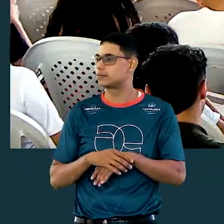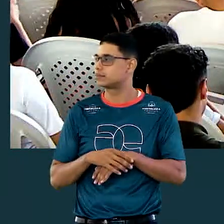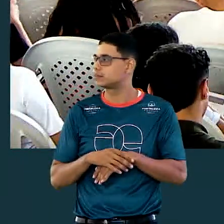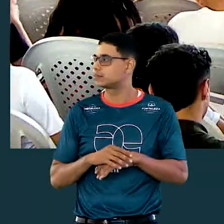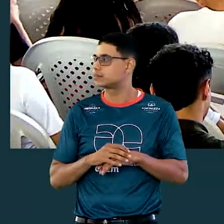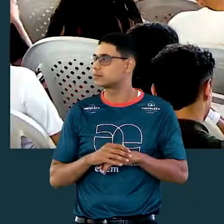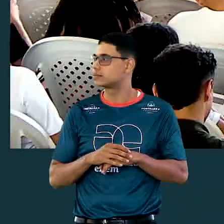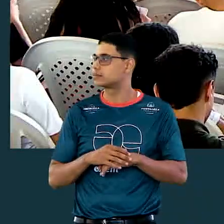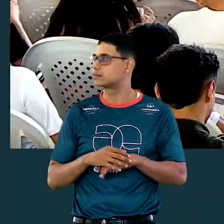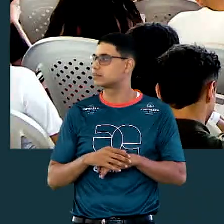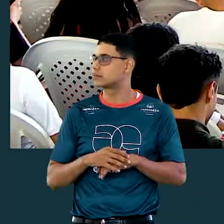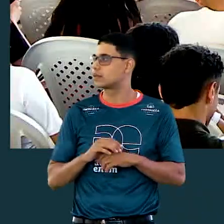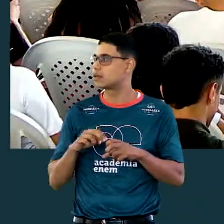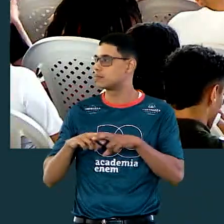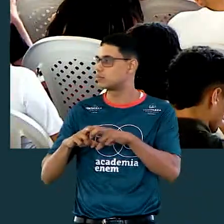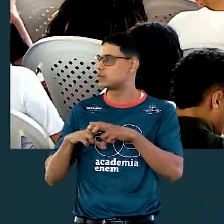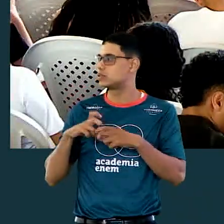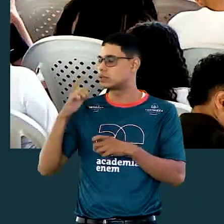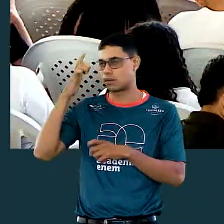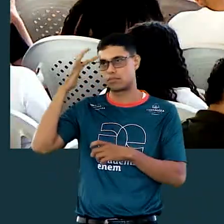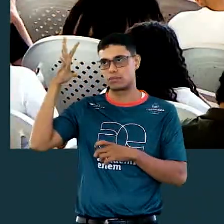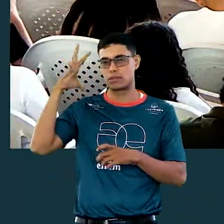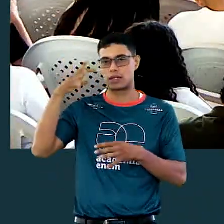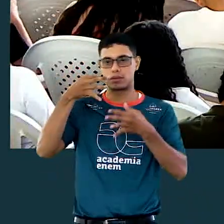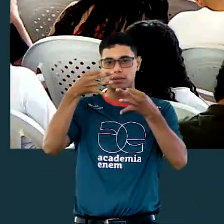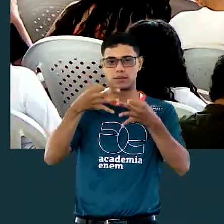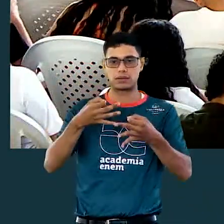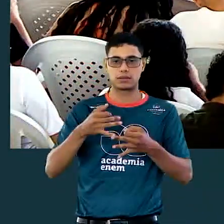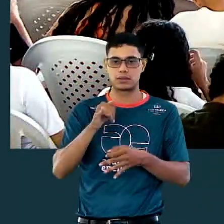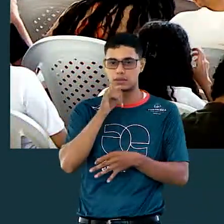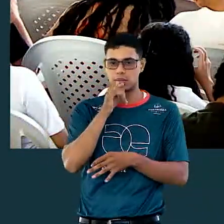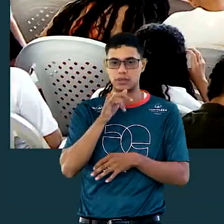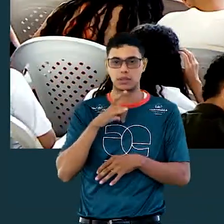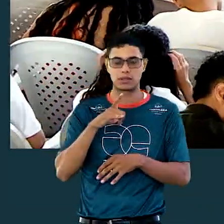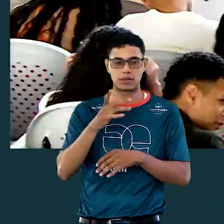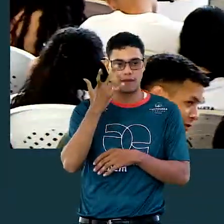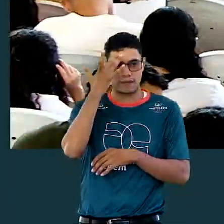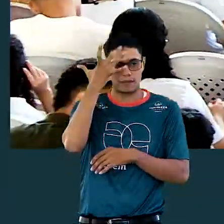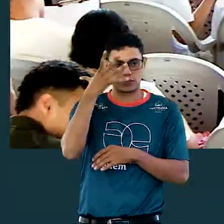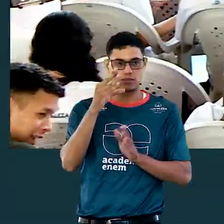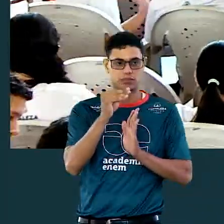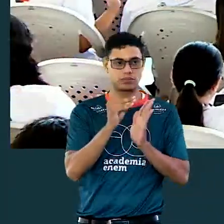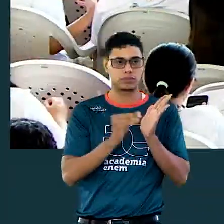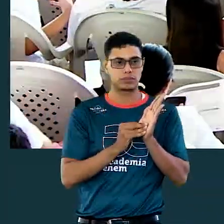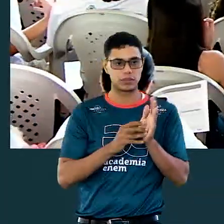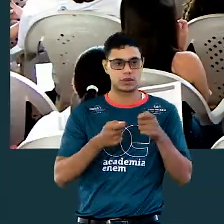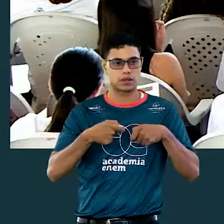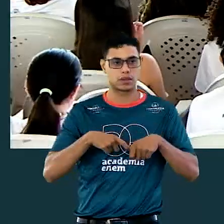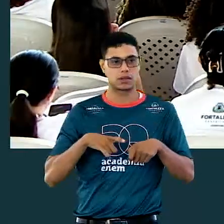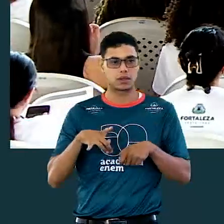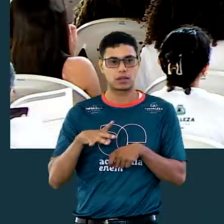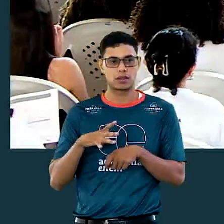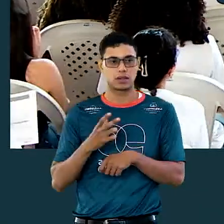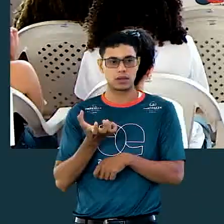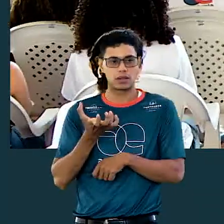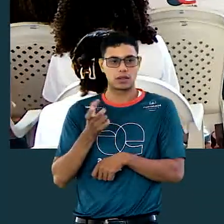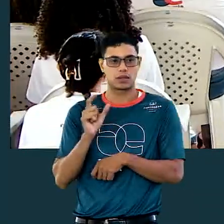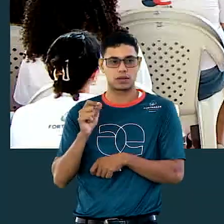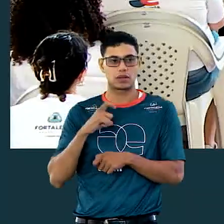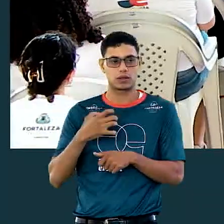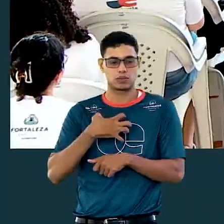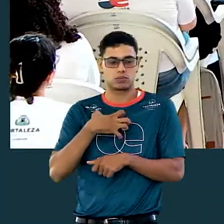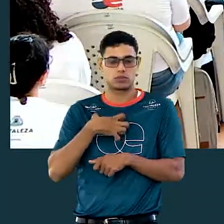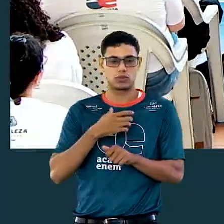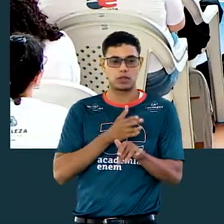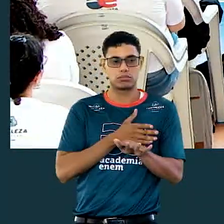de forma certa. Se eu não tenho facilidade no conteúdo, vamos buscar maneiras de a